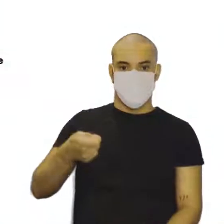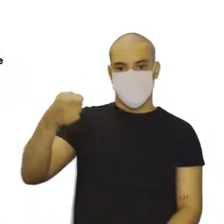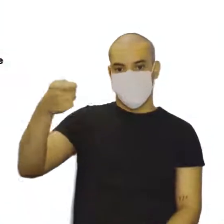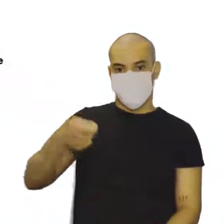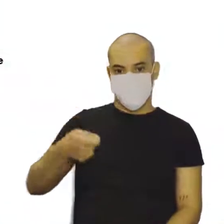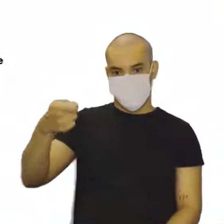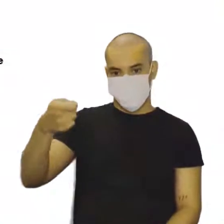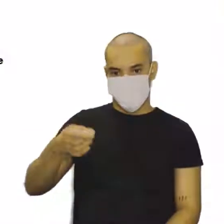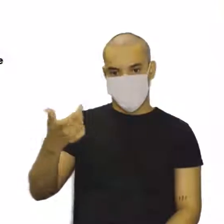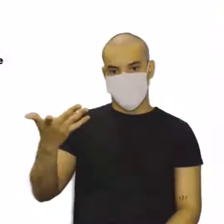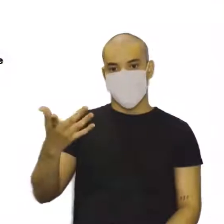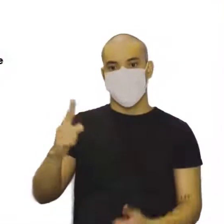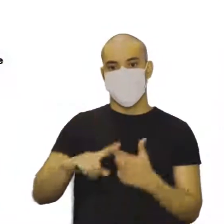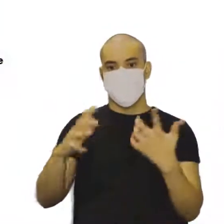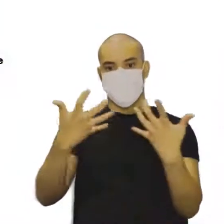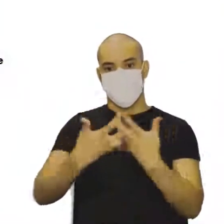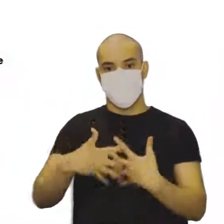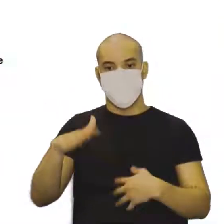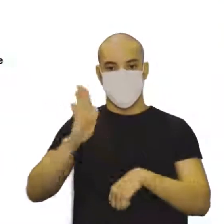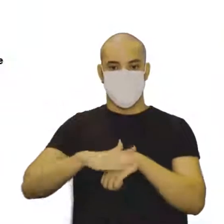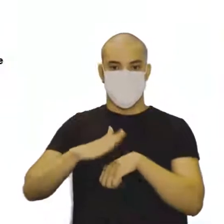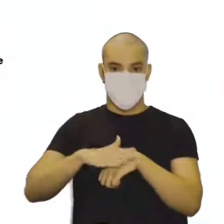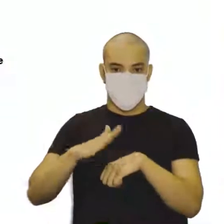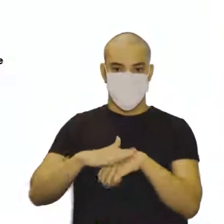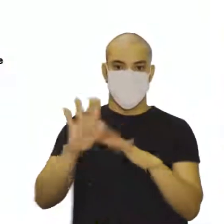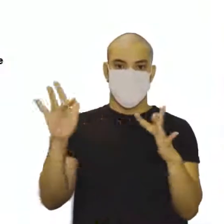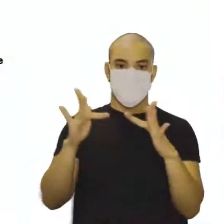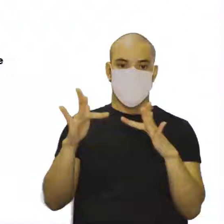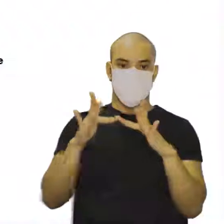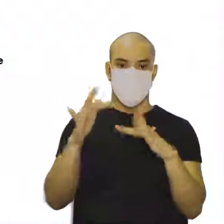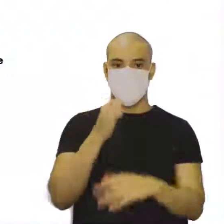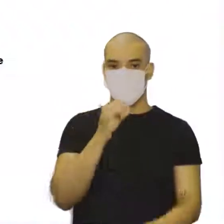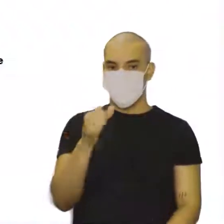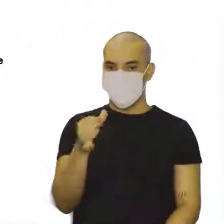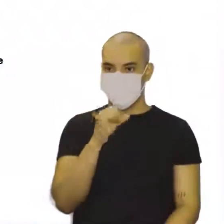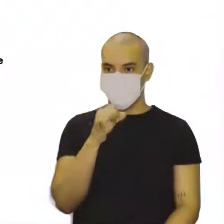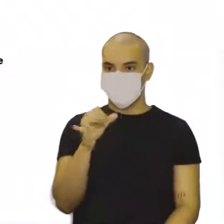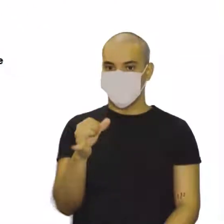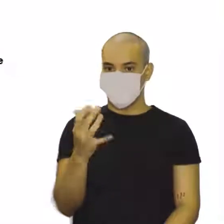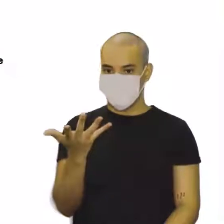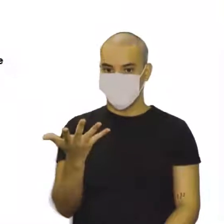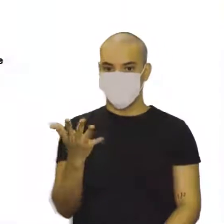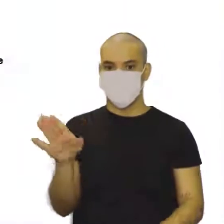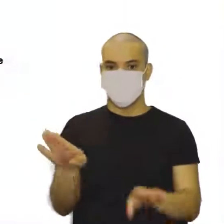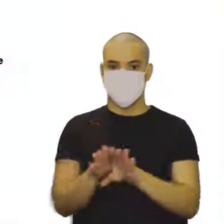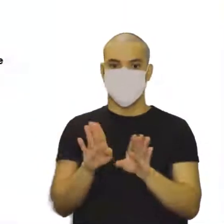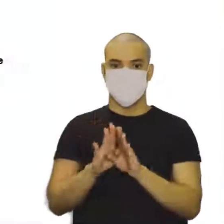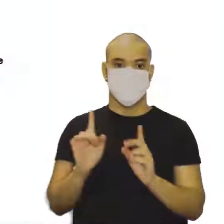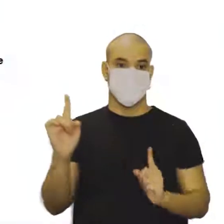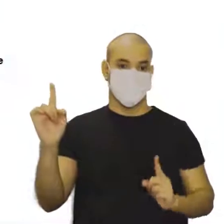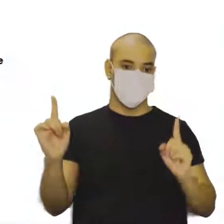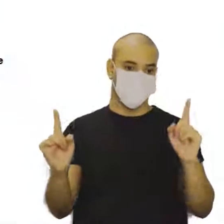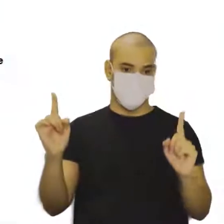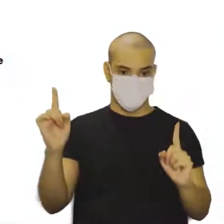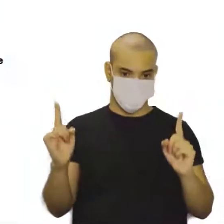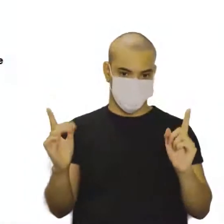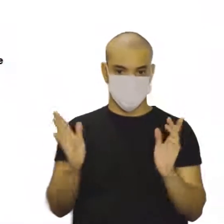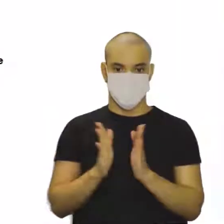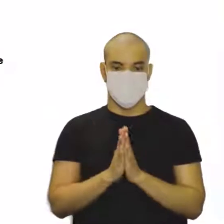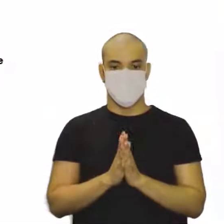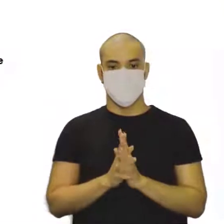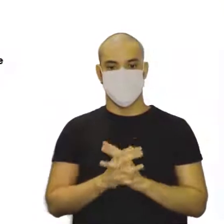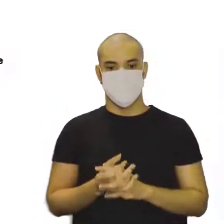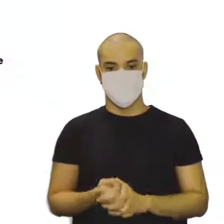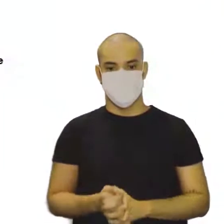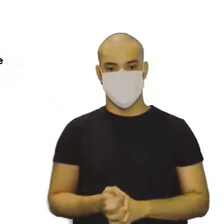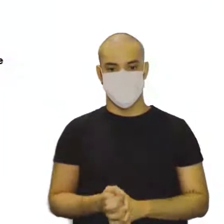ó, de acionamento, mecanismo de atuação, contatos elétricos aqui, os terminais. Aqui, olha